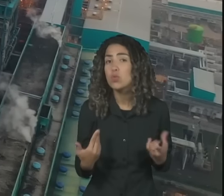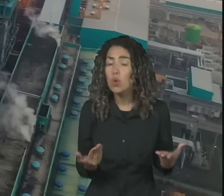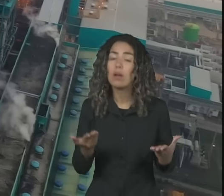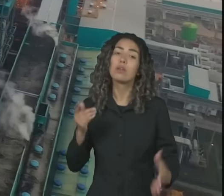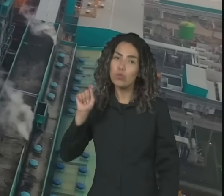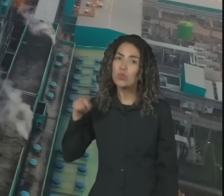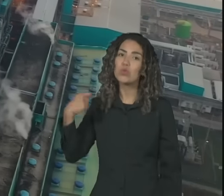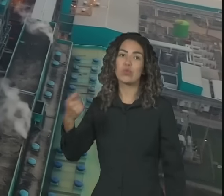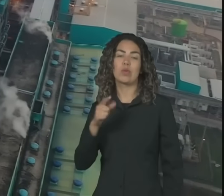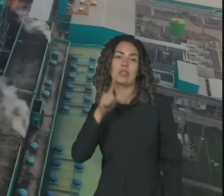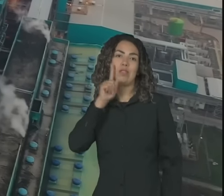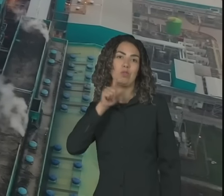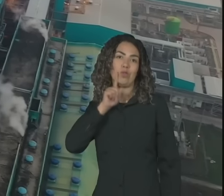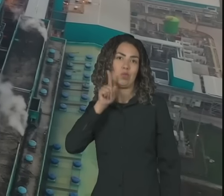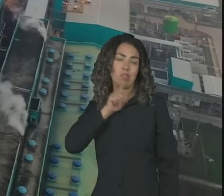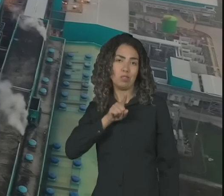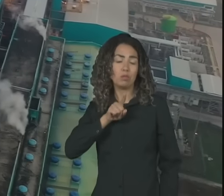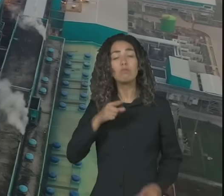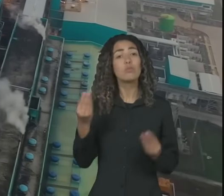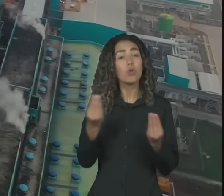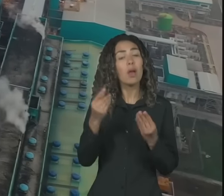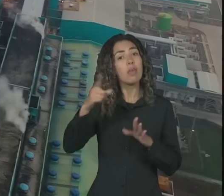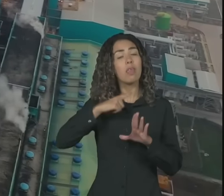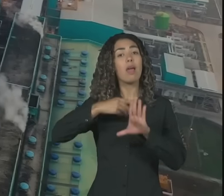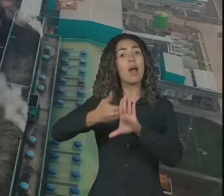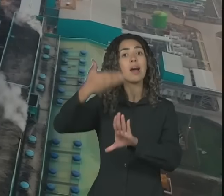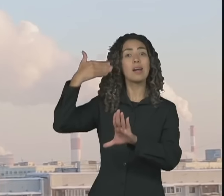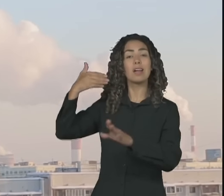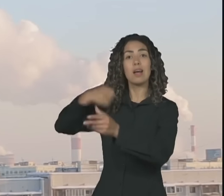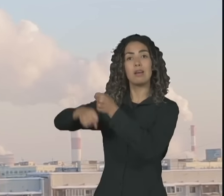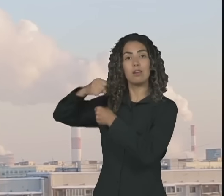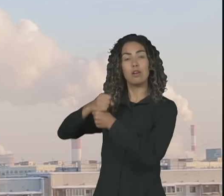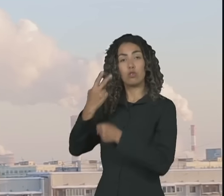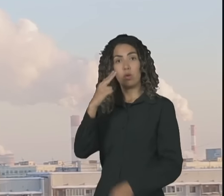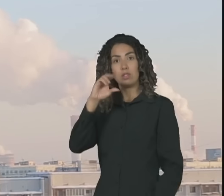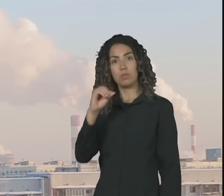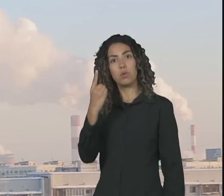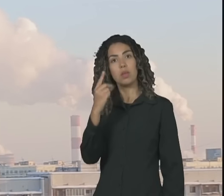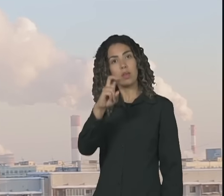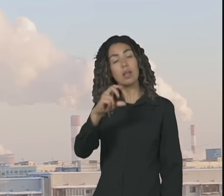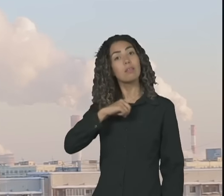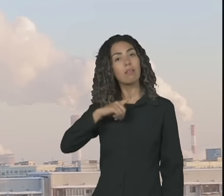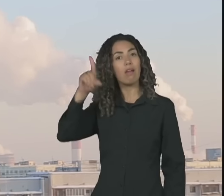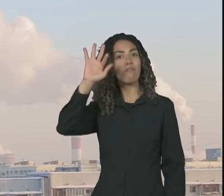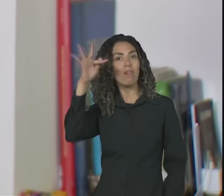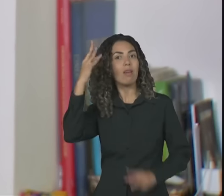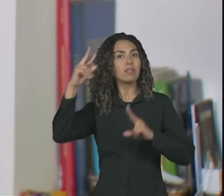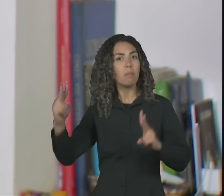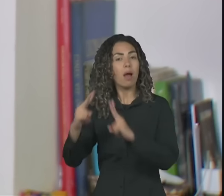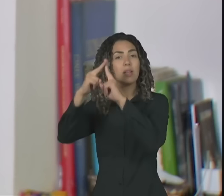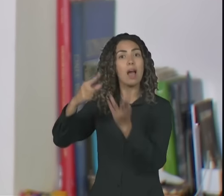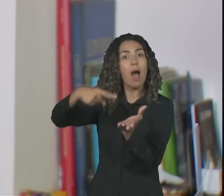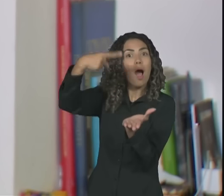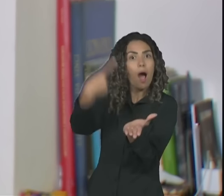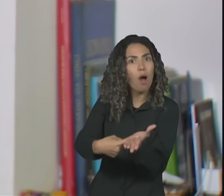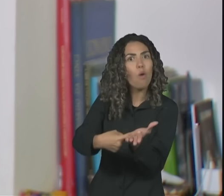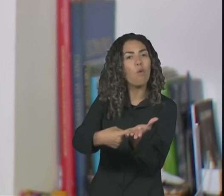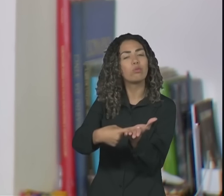em 2015, é o principal instrumento global para tentar conter a crise climática. A ascensão